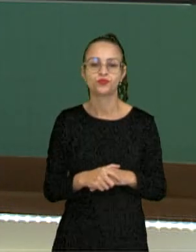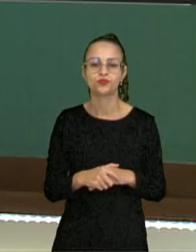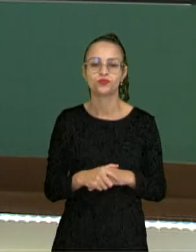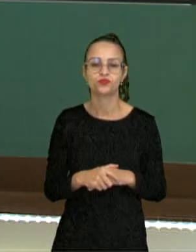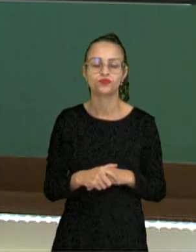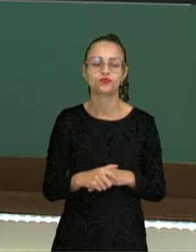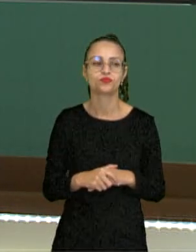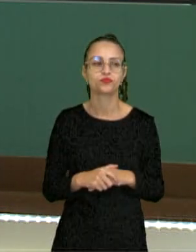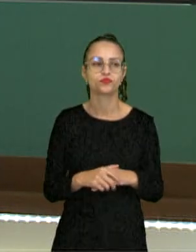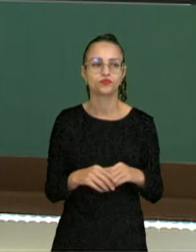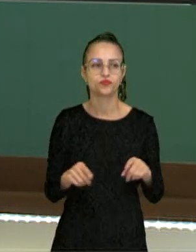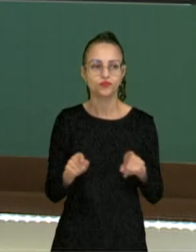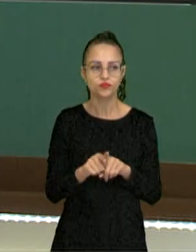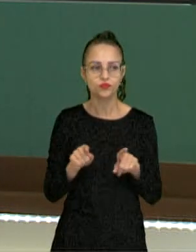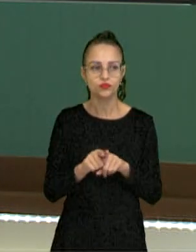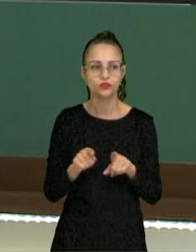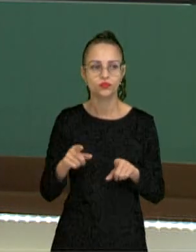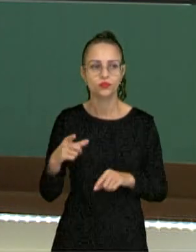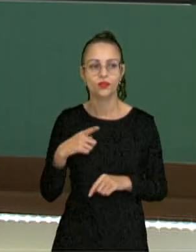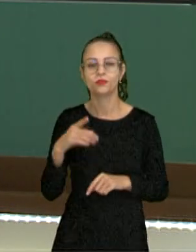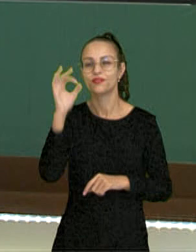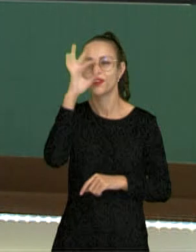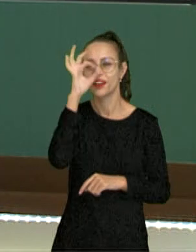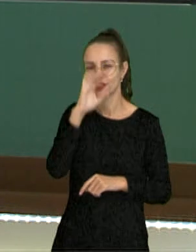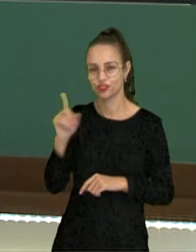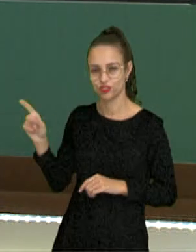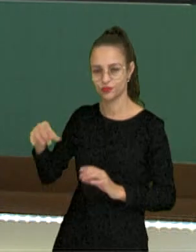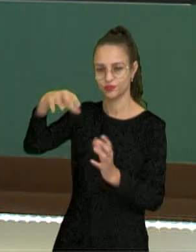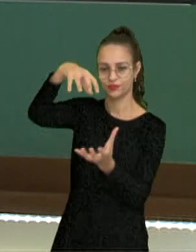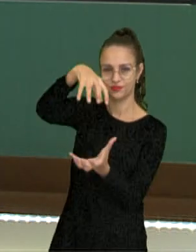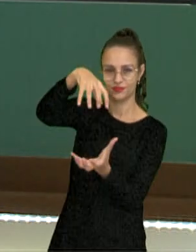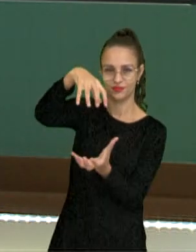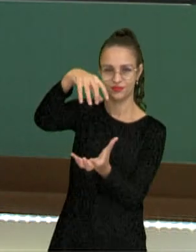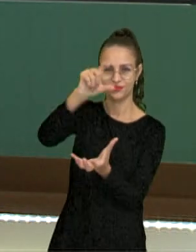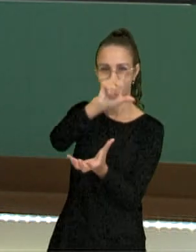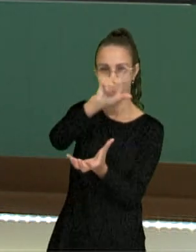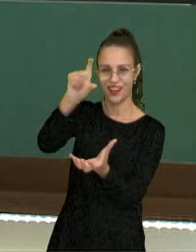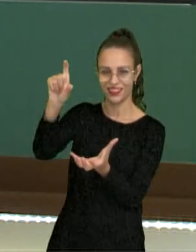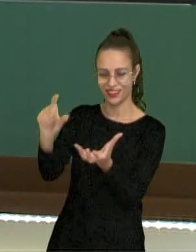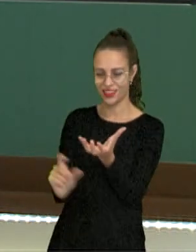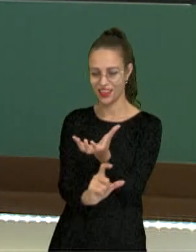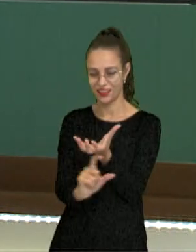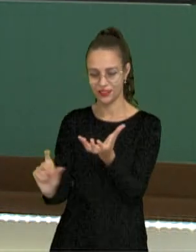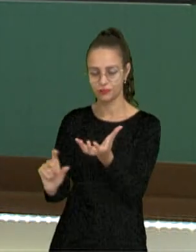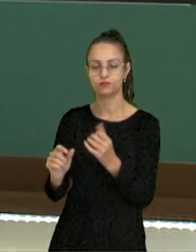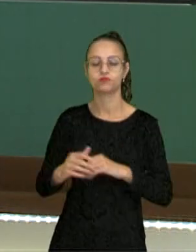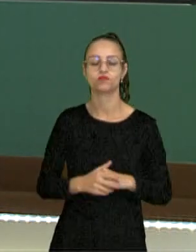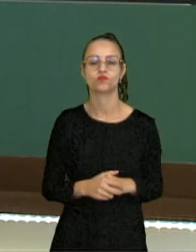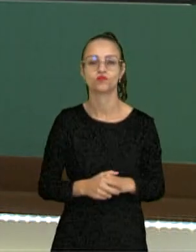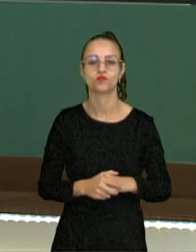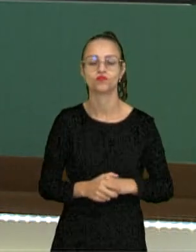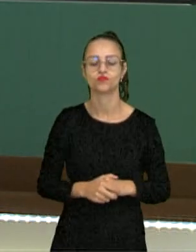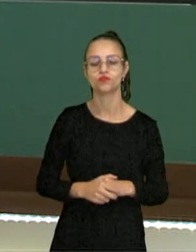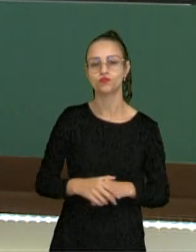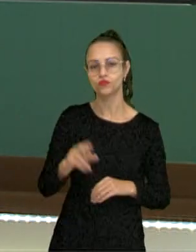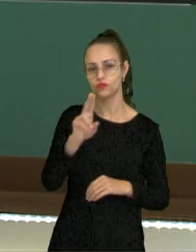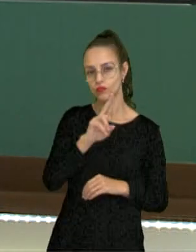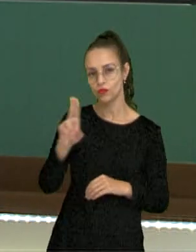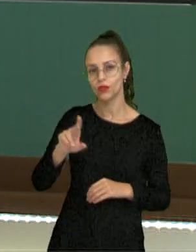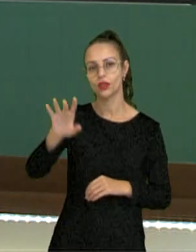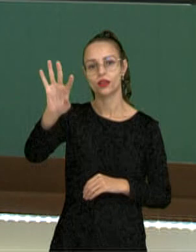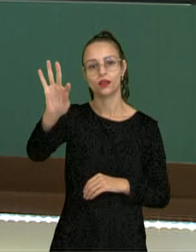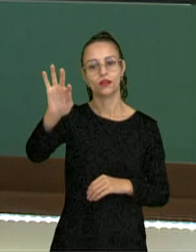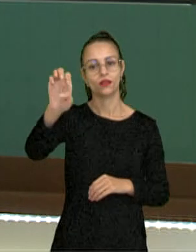ter ali as áreas intermediárias que estão em verde aqui na nossa representação. Zona temperada do